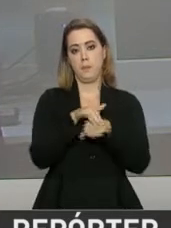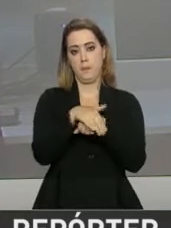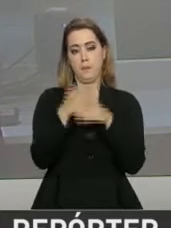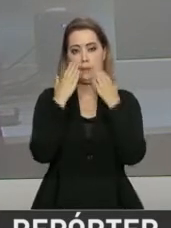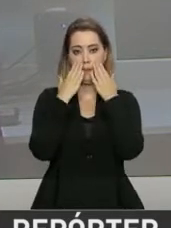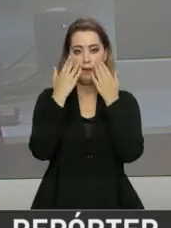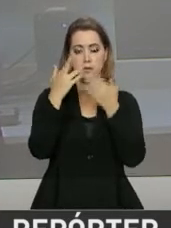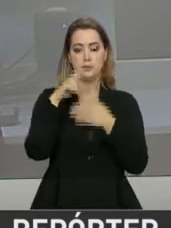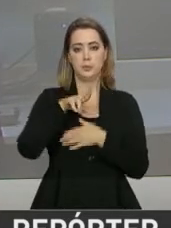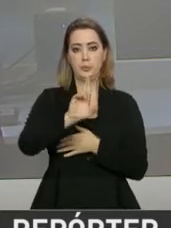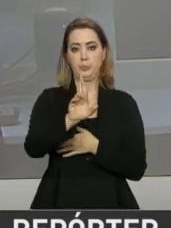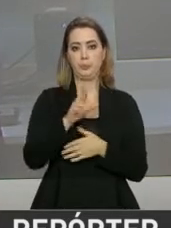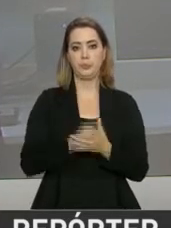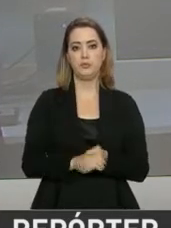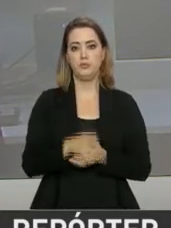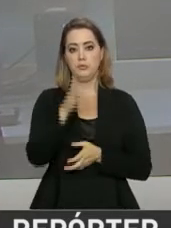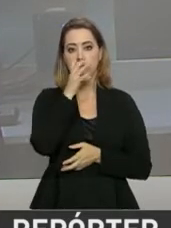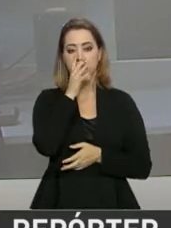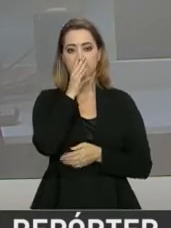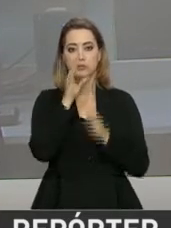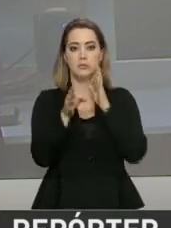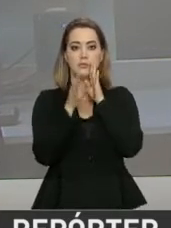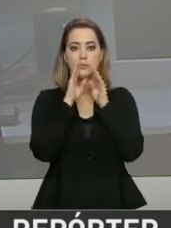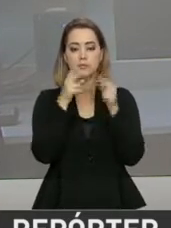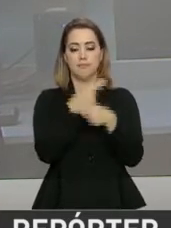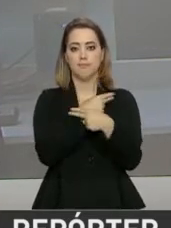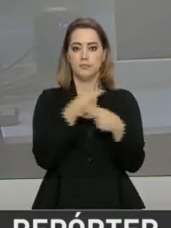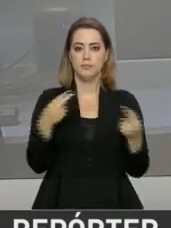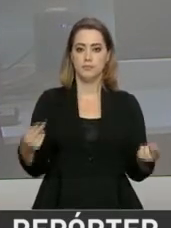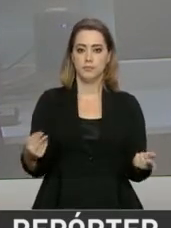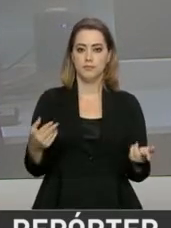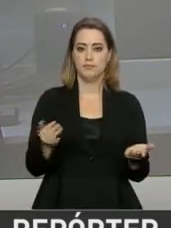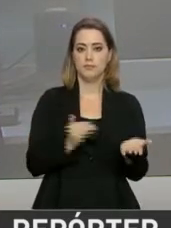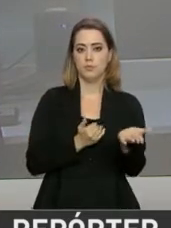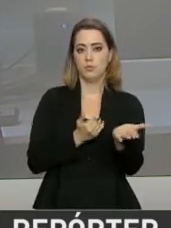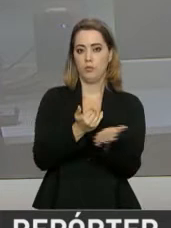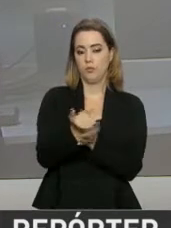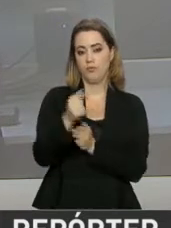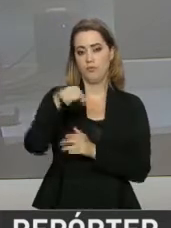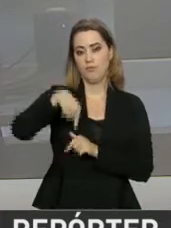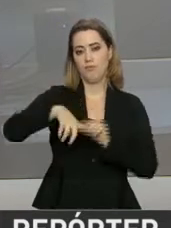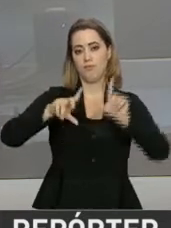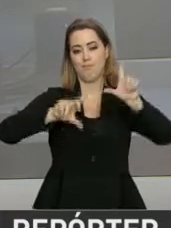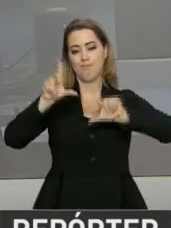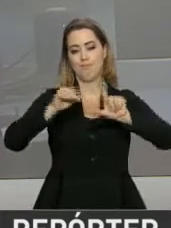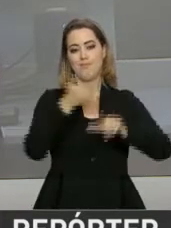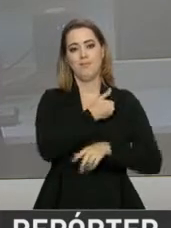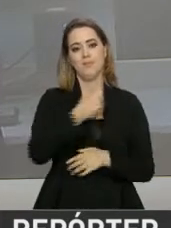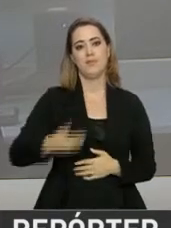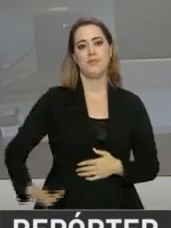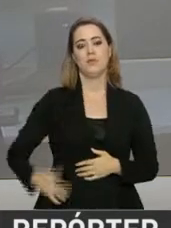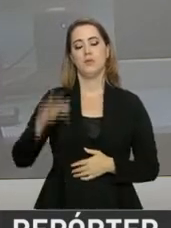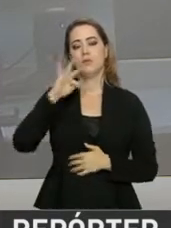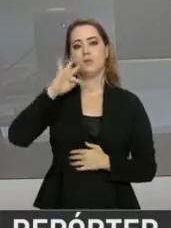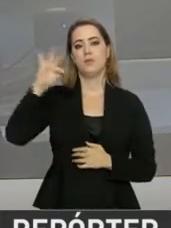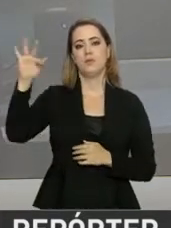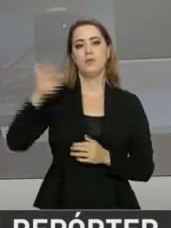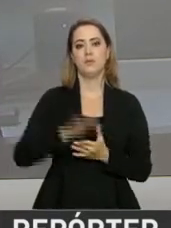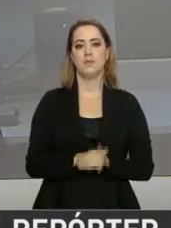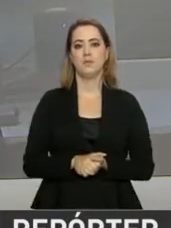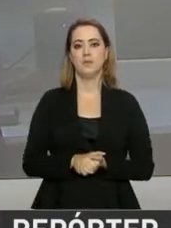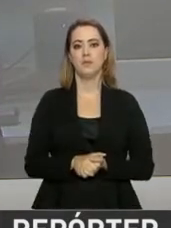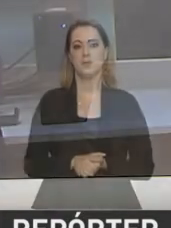na próxima edição do repórter nbr acompanhe as novidades também pelas nossas redes sociais continue com a gente e nbr a tv do governo